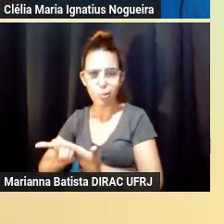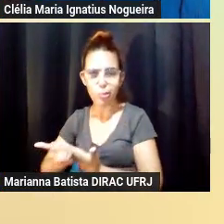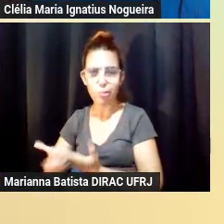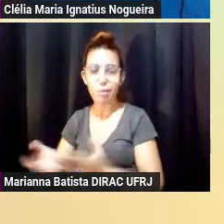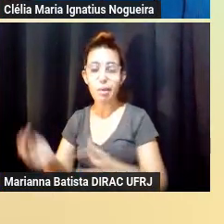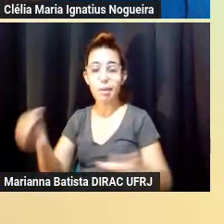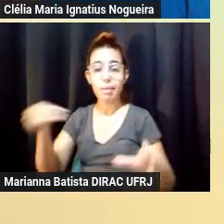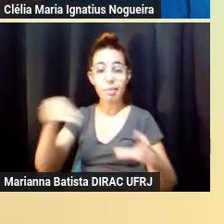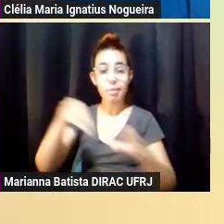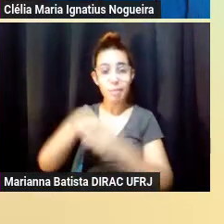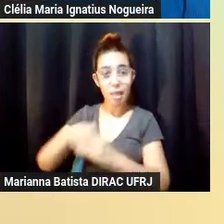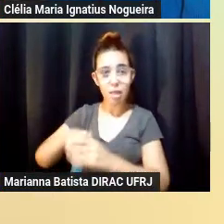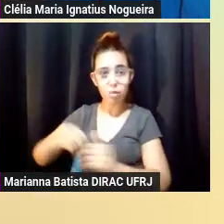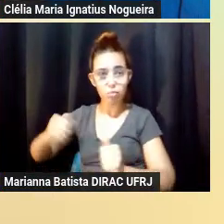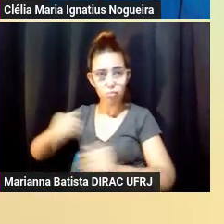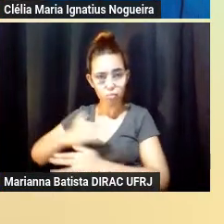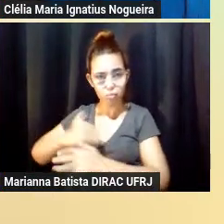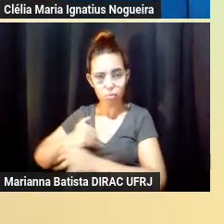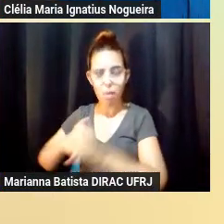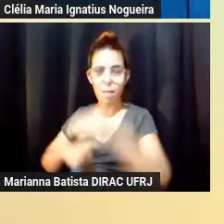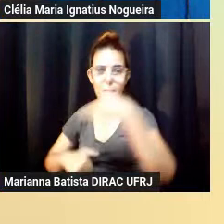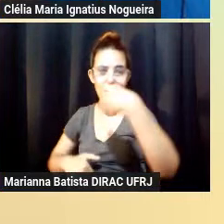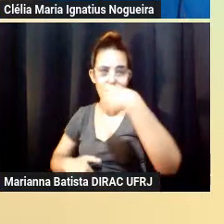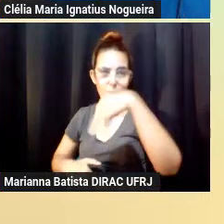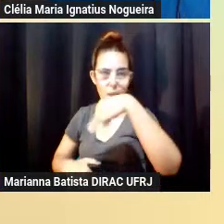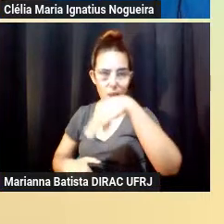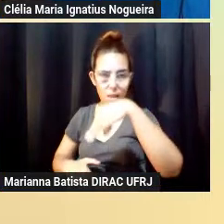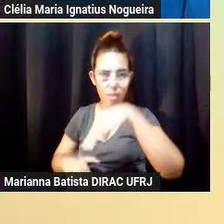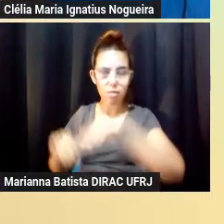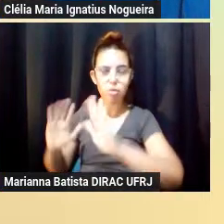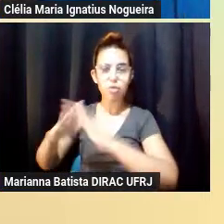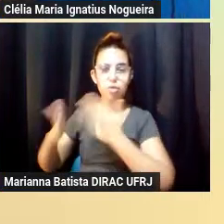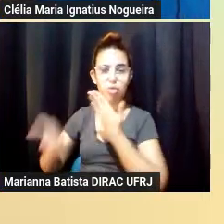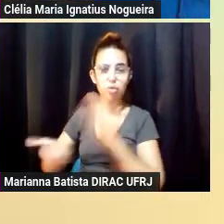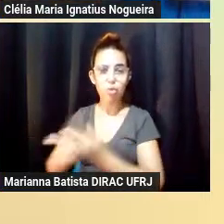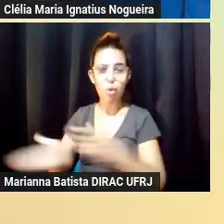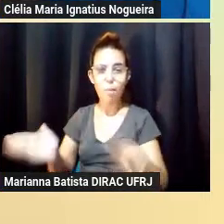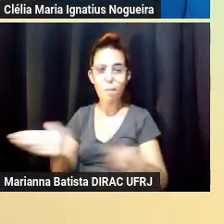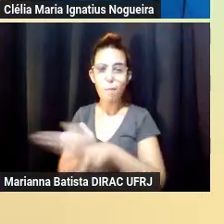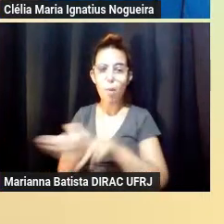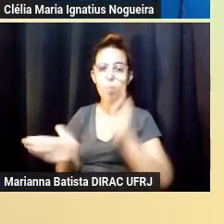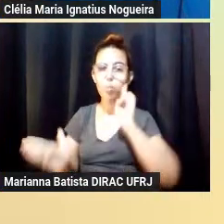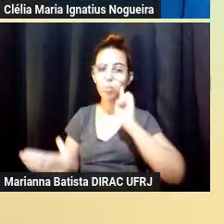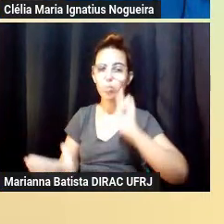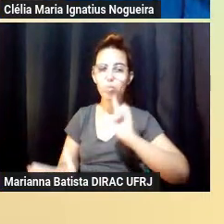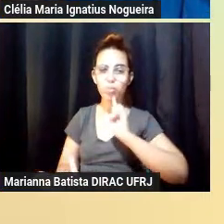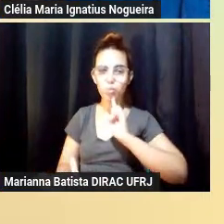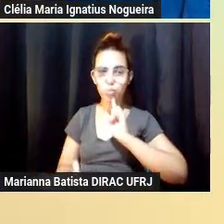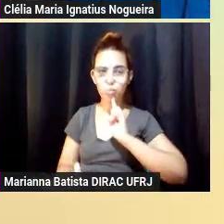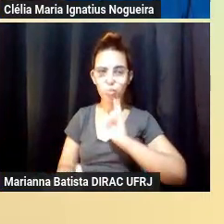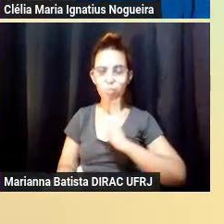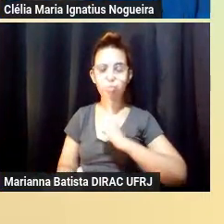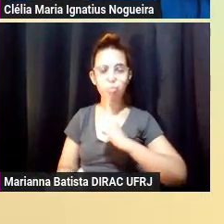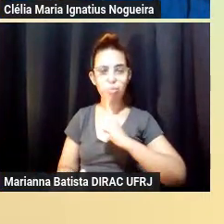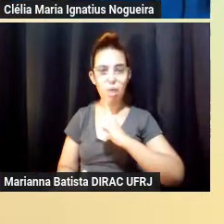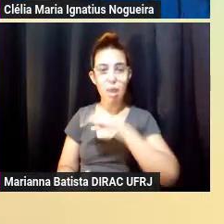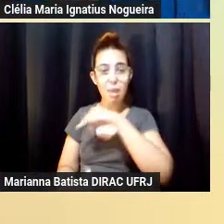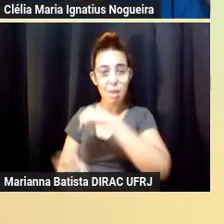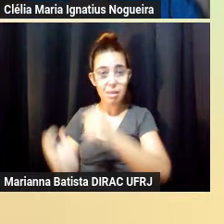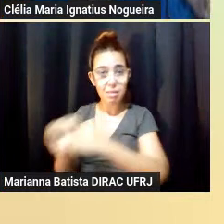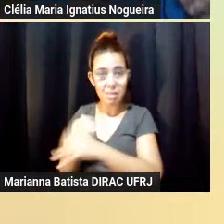Maringá, um colégio bilíngue para surdos, que foi criado pela gente. Mas aí eu comecei a